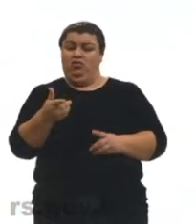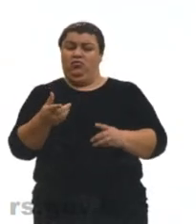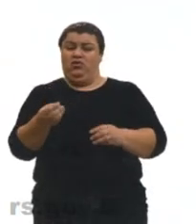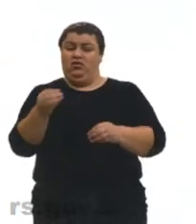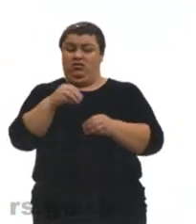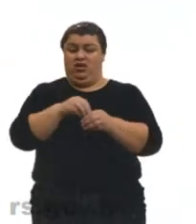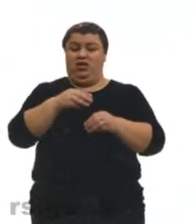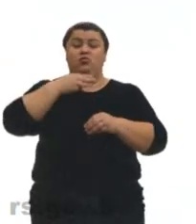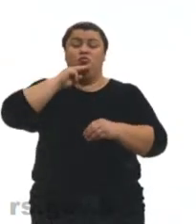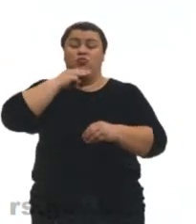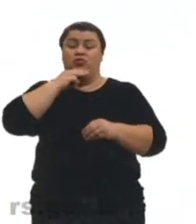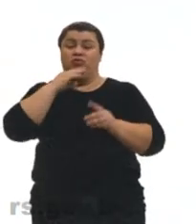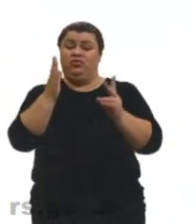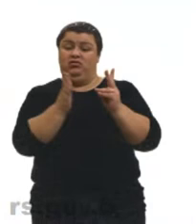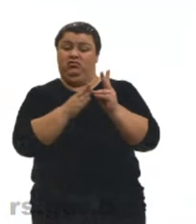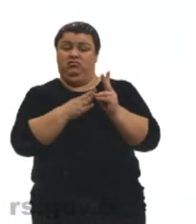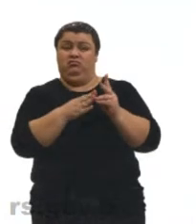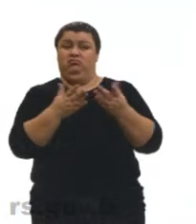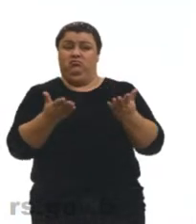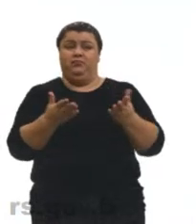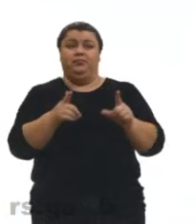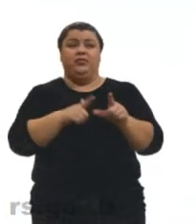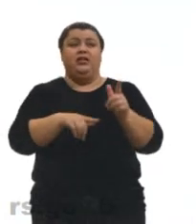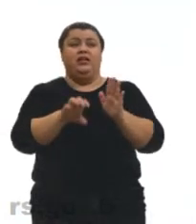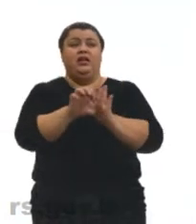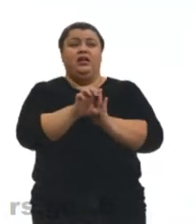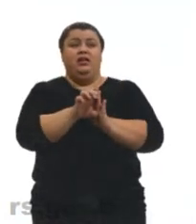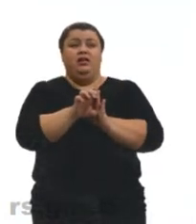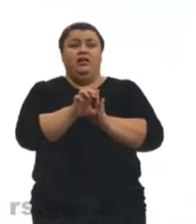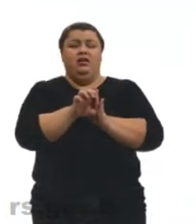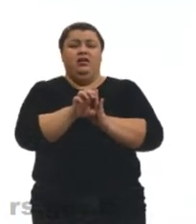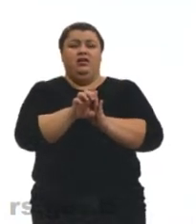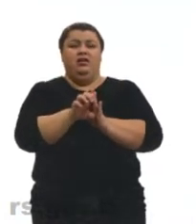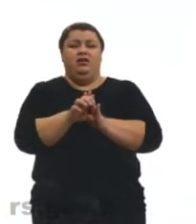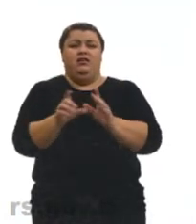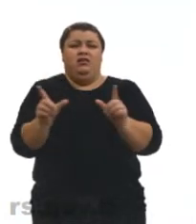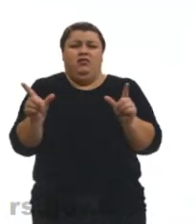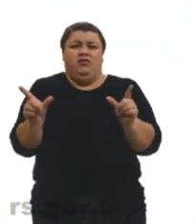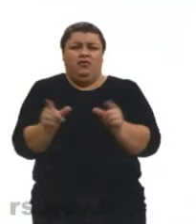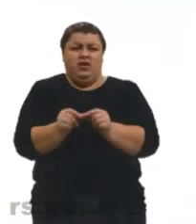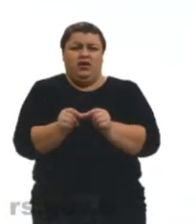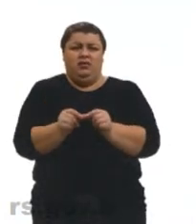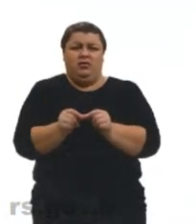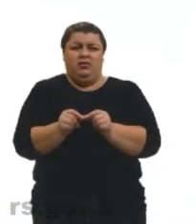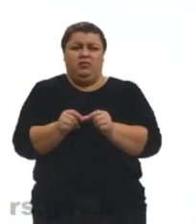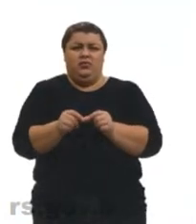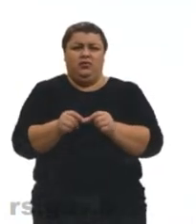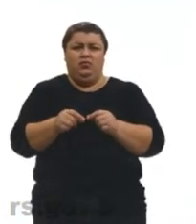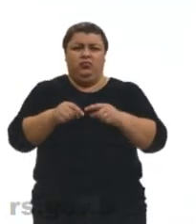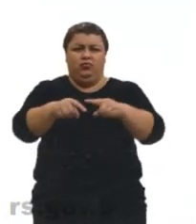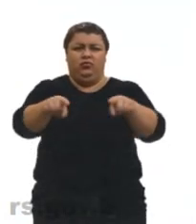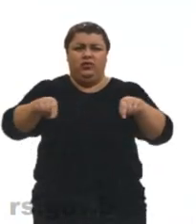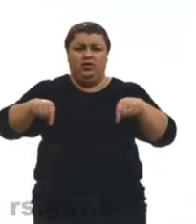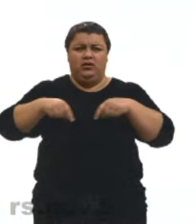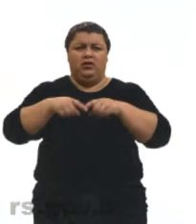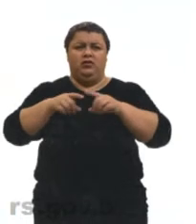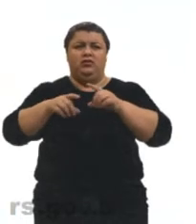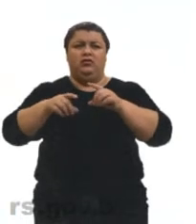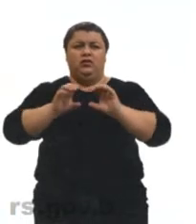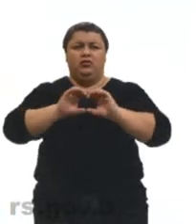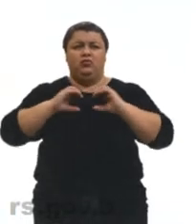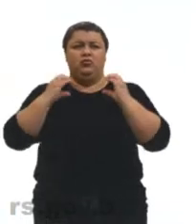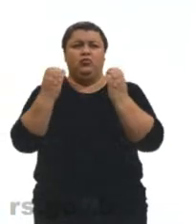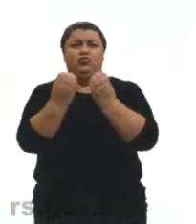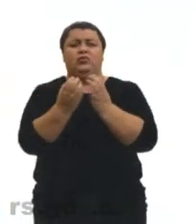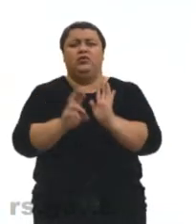acervo né ainda me parece mais a questão ver e alternativa aí fragmentação dos territórios das Comunidades